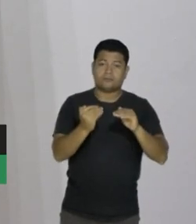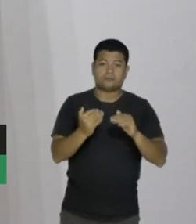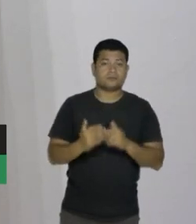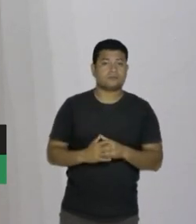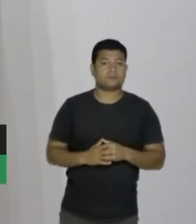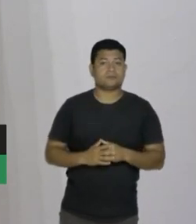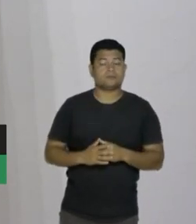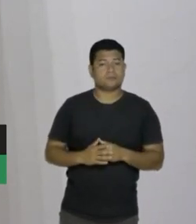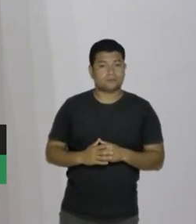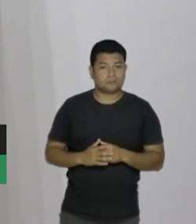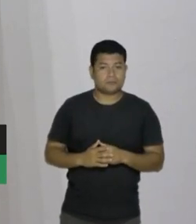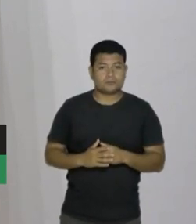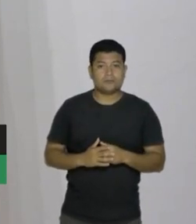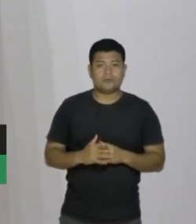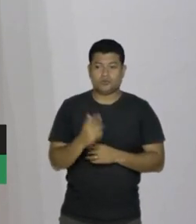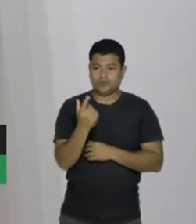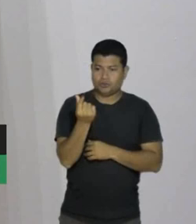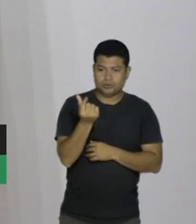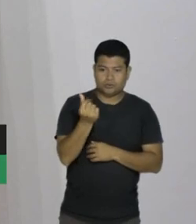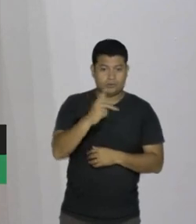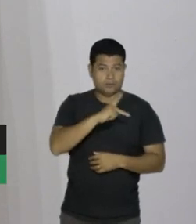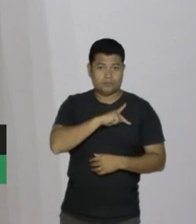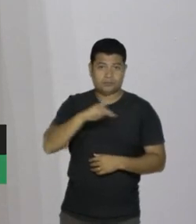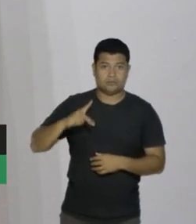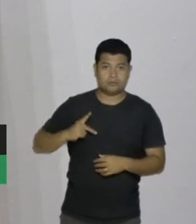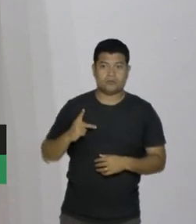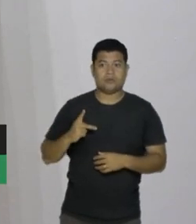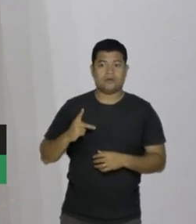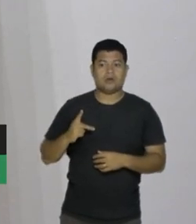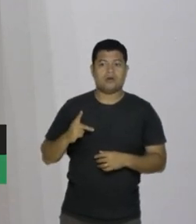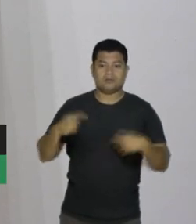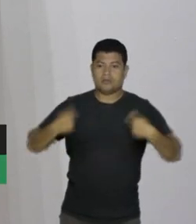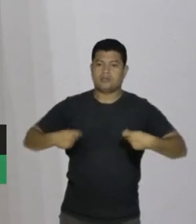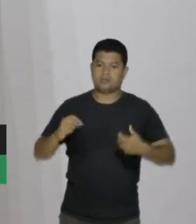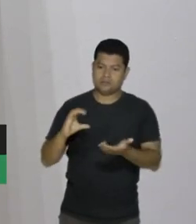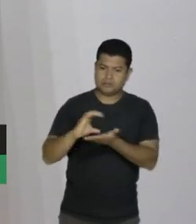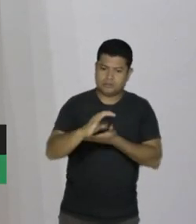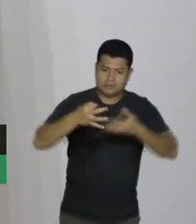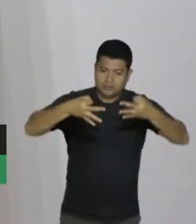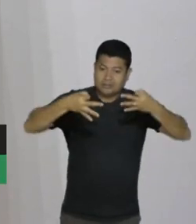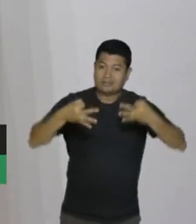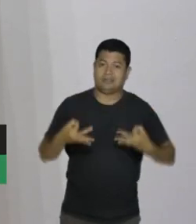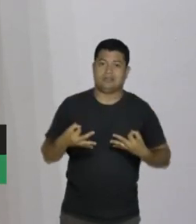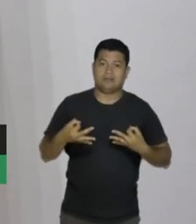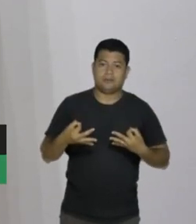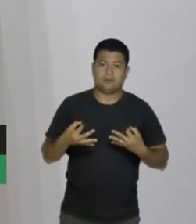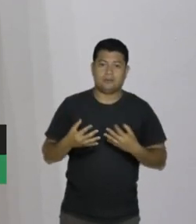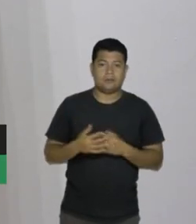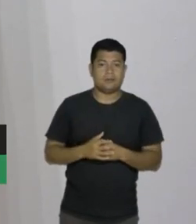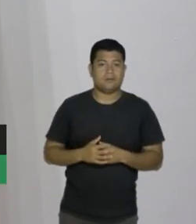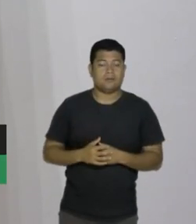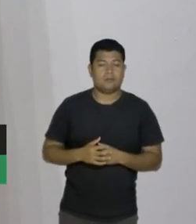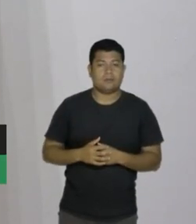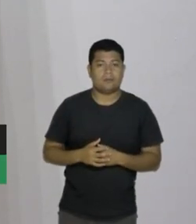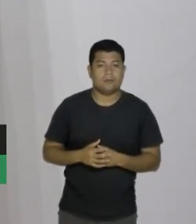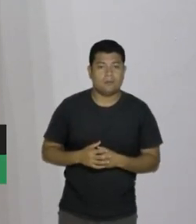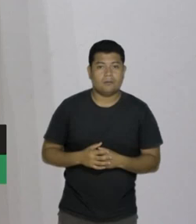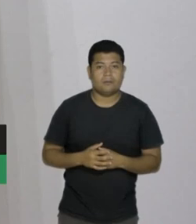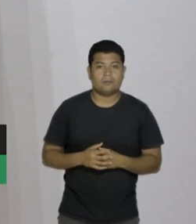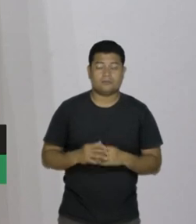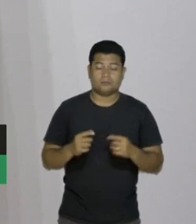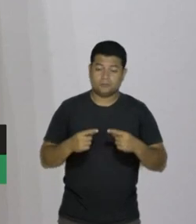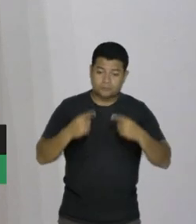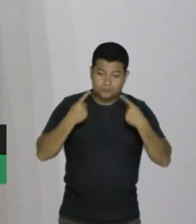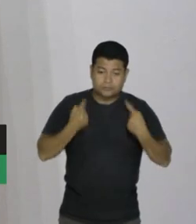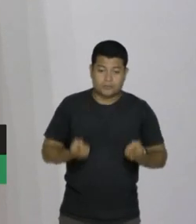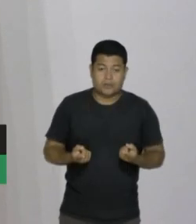da público bem aplicado não só dinheiro público Então os números do programa mostraram